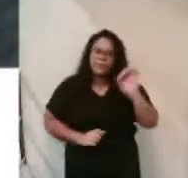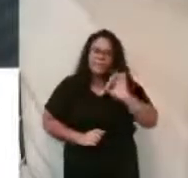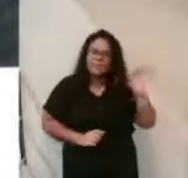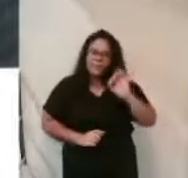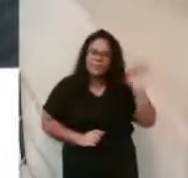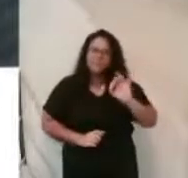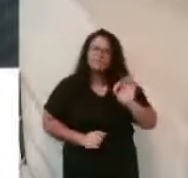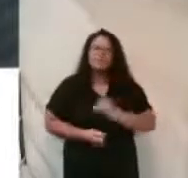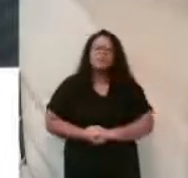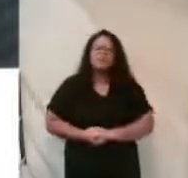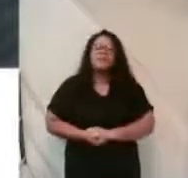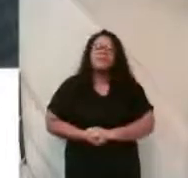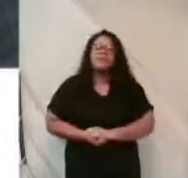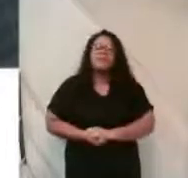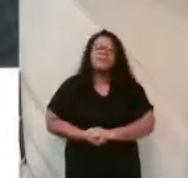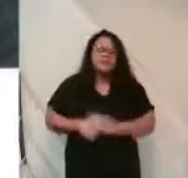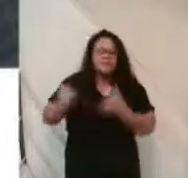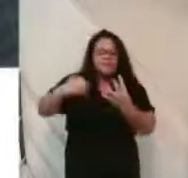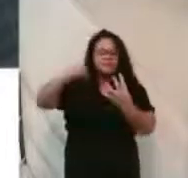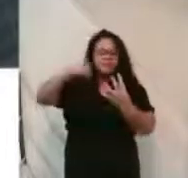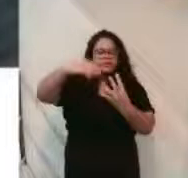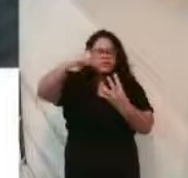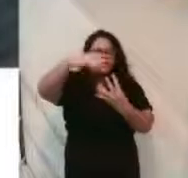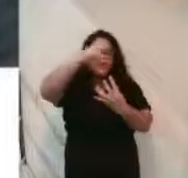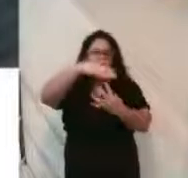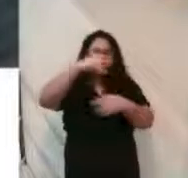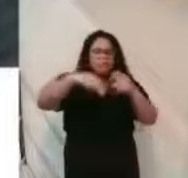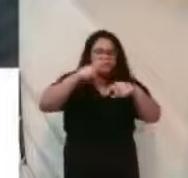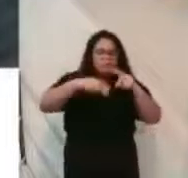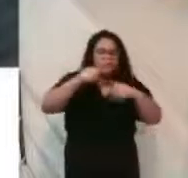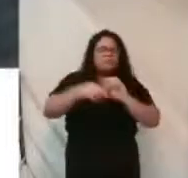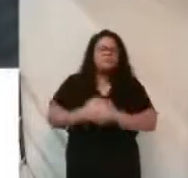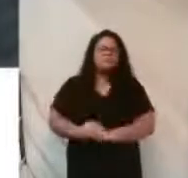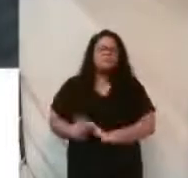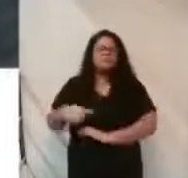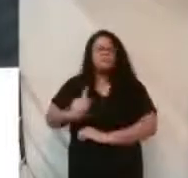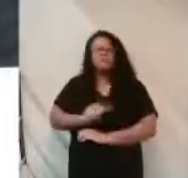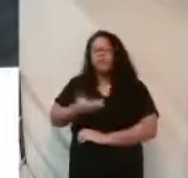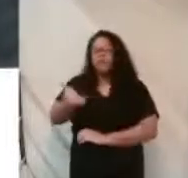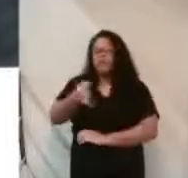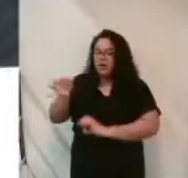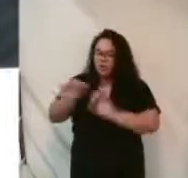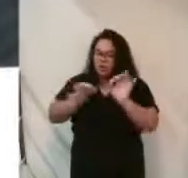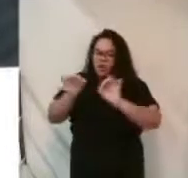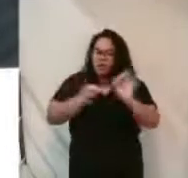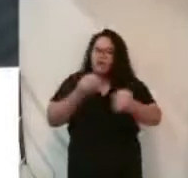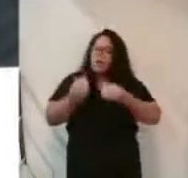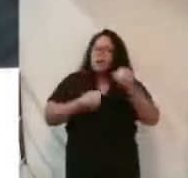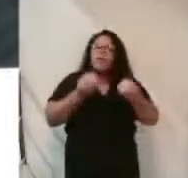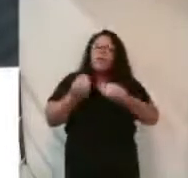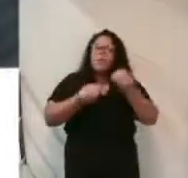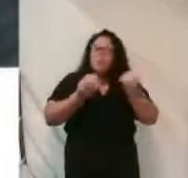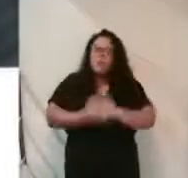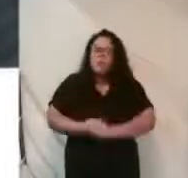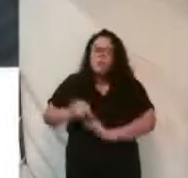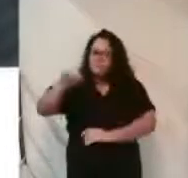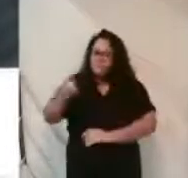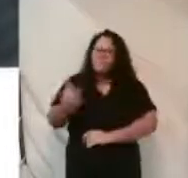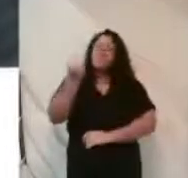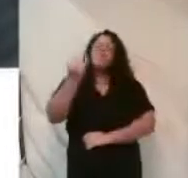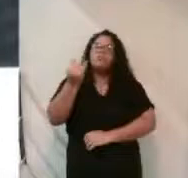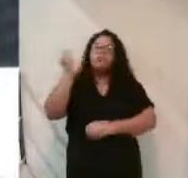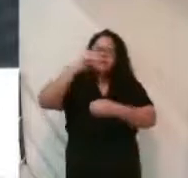gente tentar construir uma malha de produção de biogás a partir do resíduo, certo? Isso está sendo feito. A